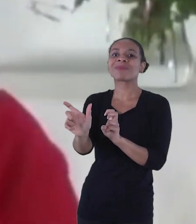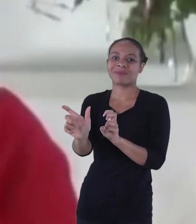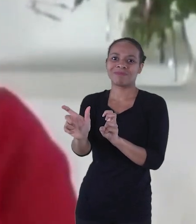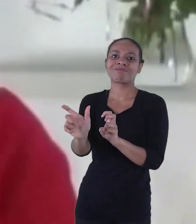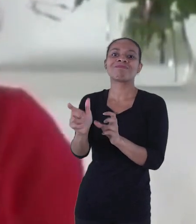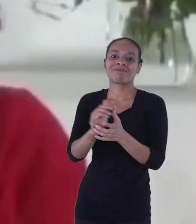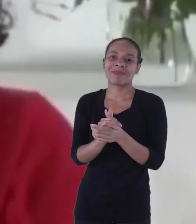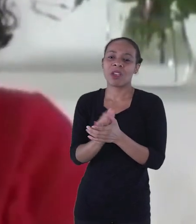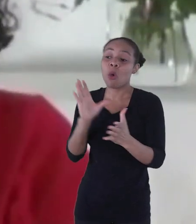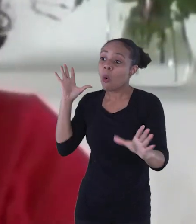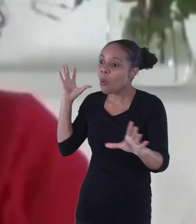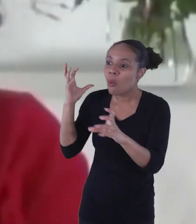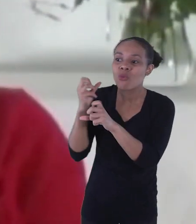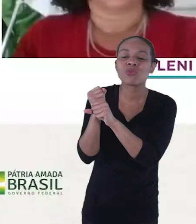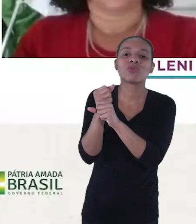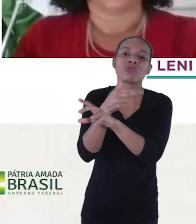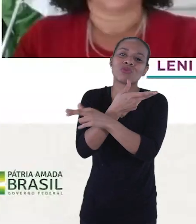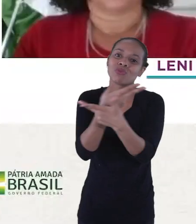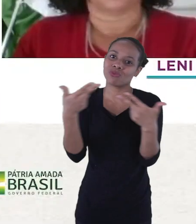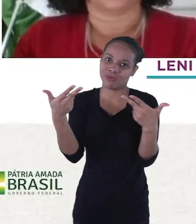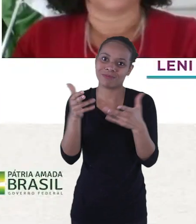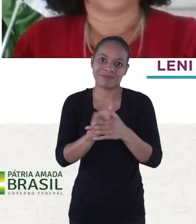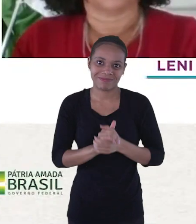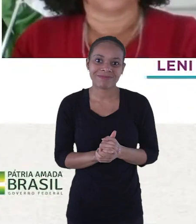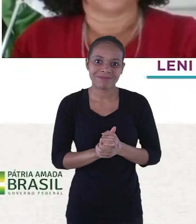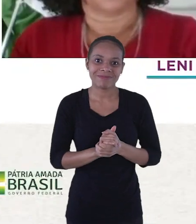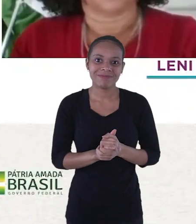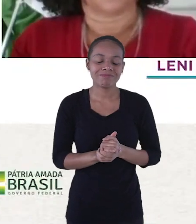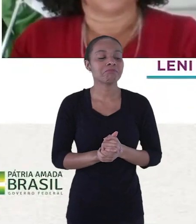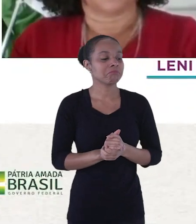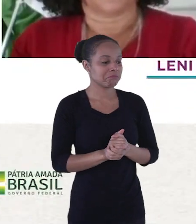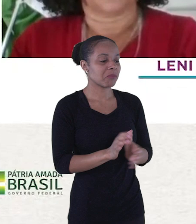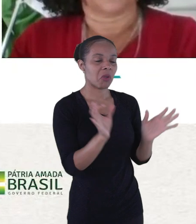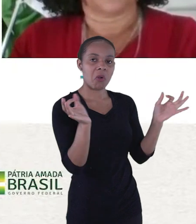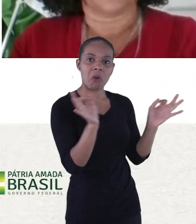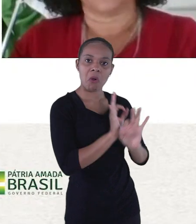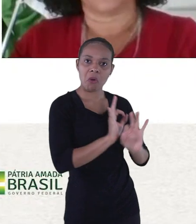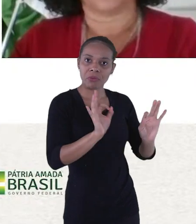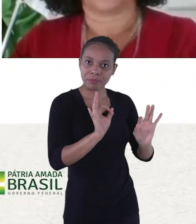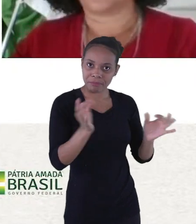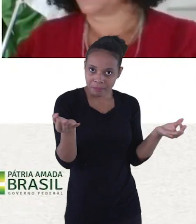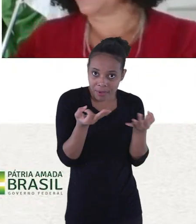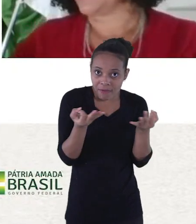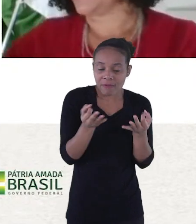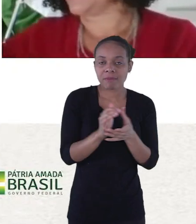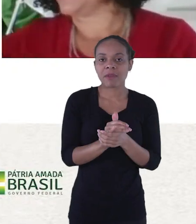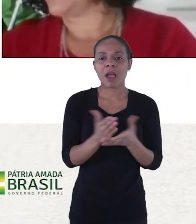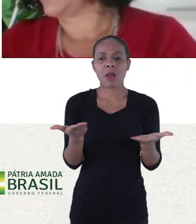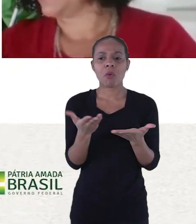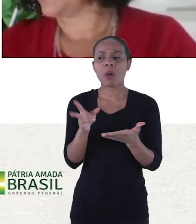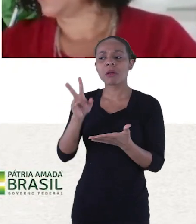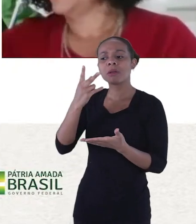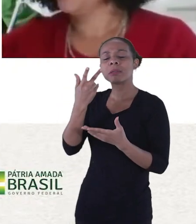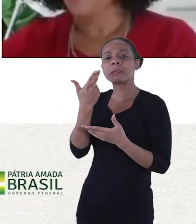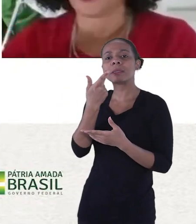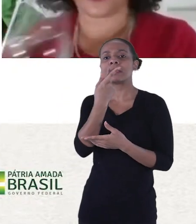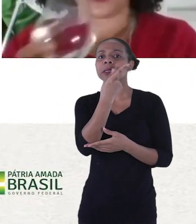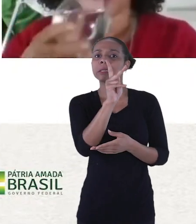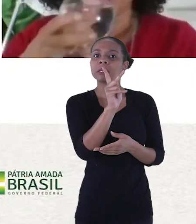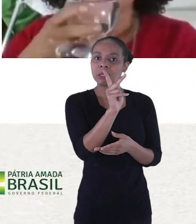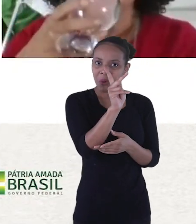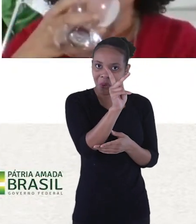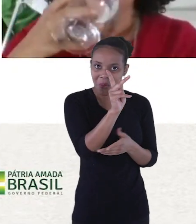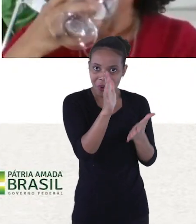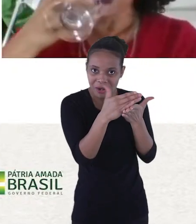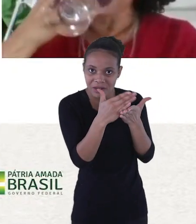um conjunto. Correto, perfeito. Agora, Tom, no seu livro biográfico sobre Carolina, ele é rico em detalhes, né?